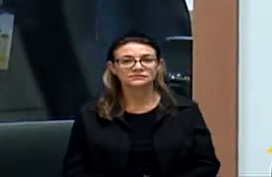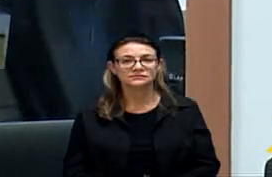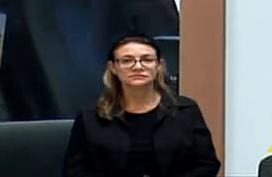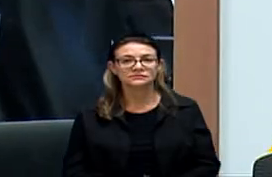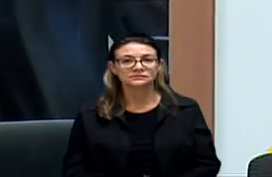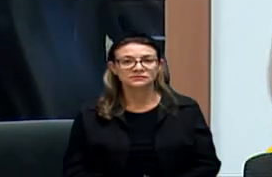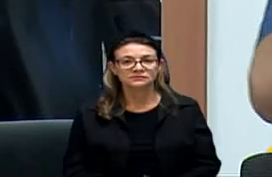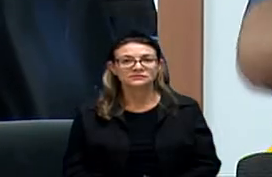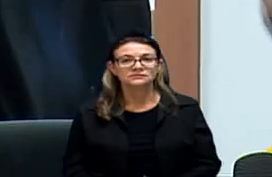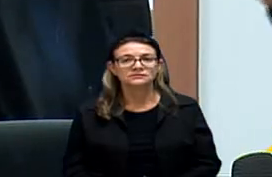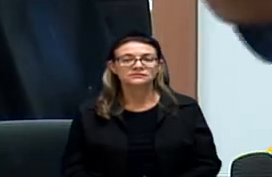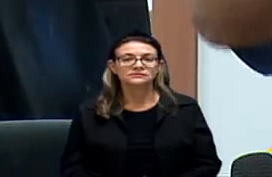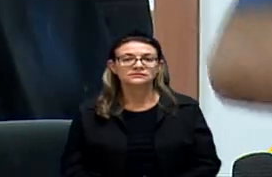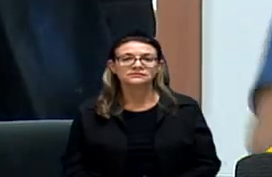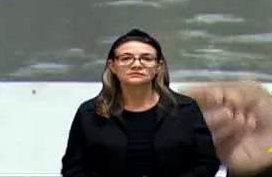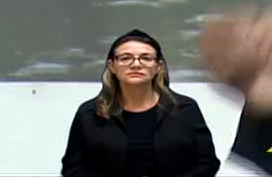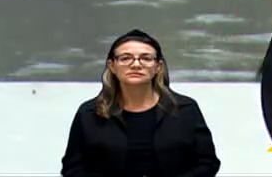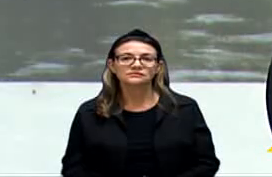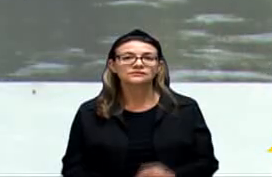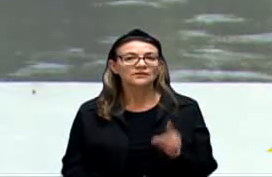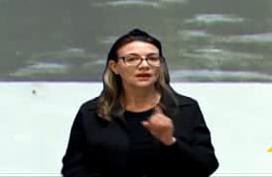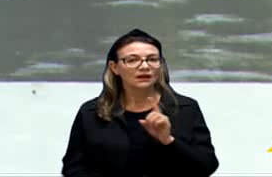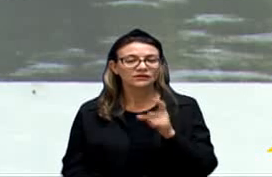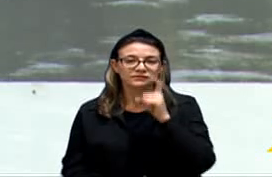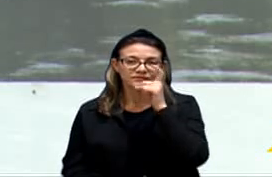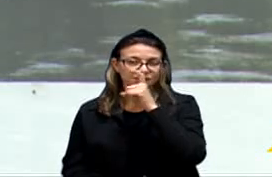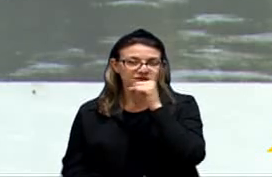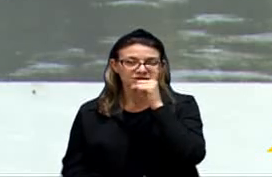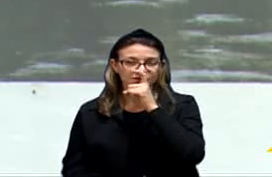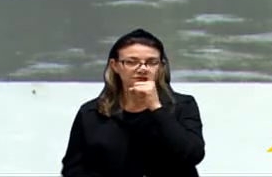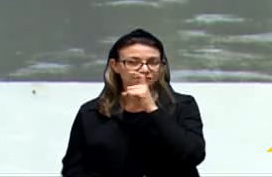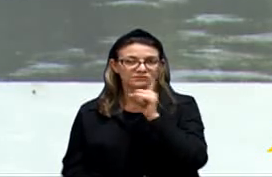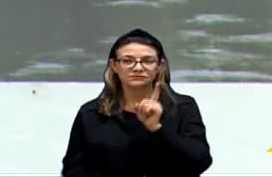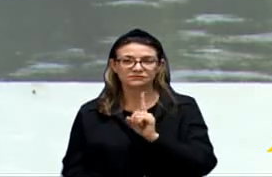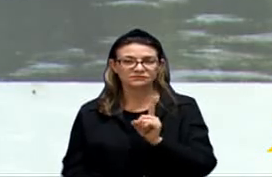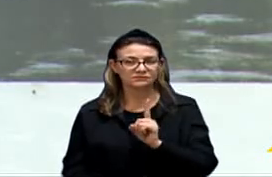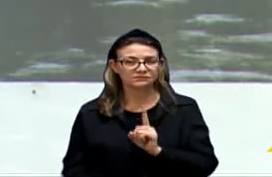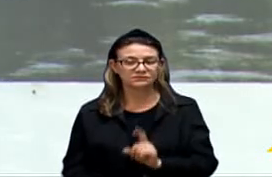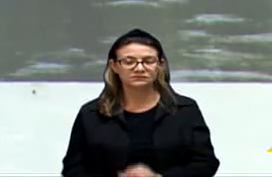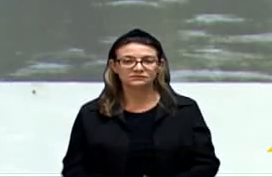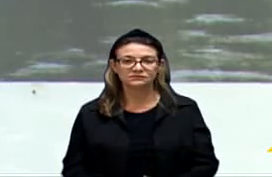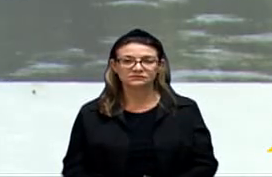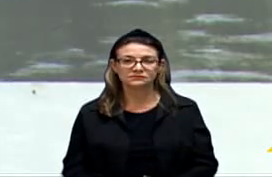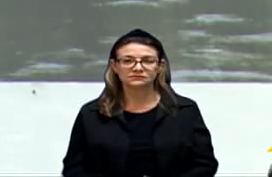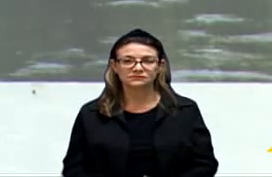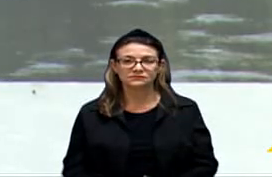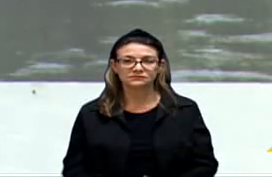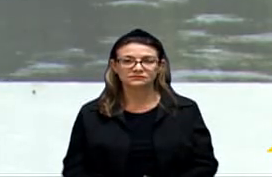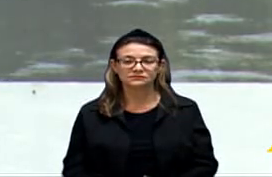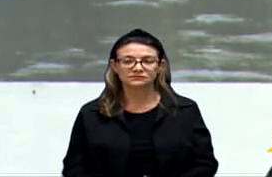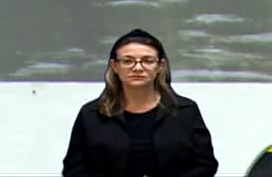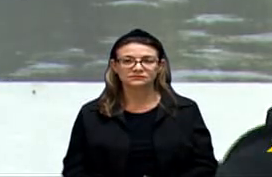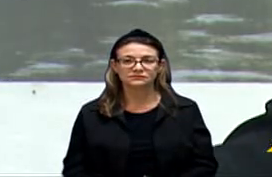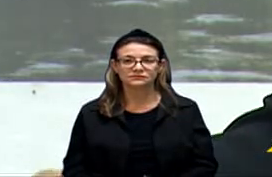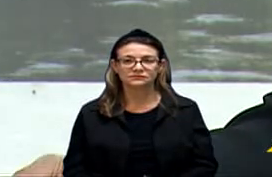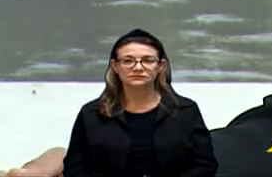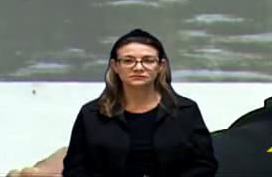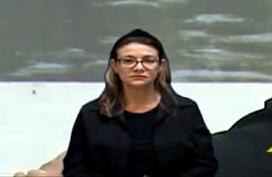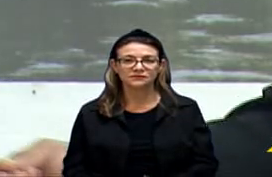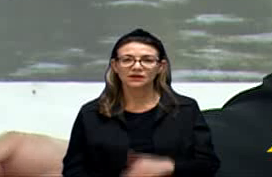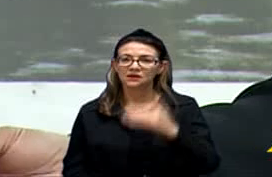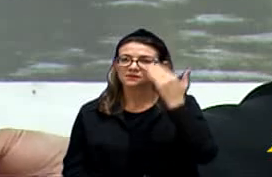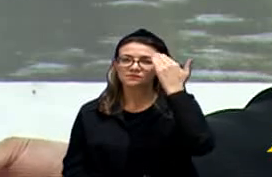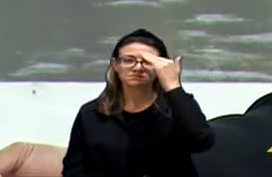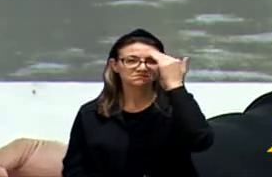ah entend não mas não estou mentindo Vereador aqui Vereador eu não tô entendendo